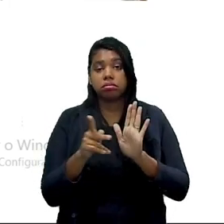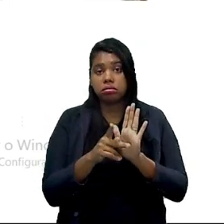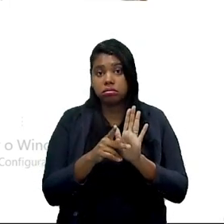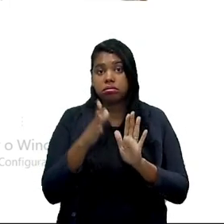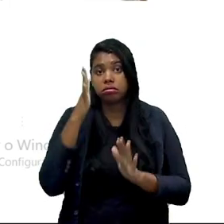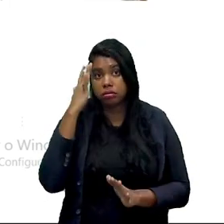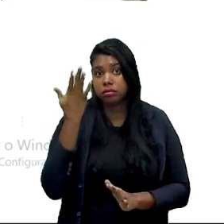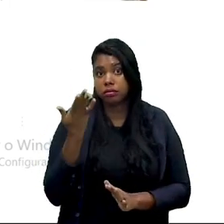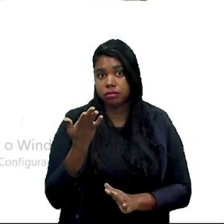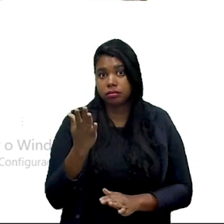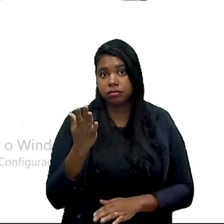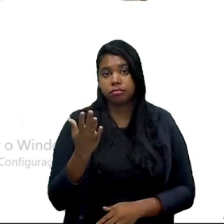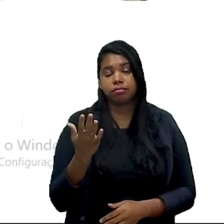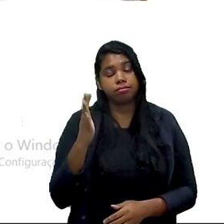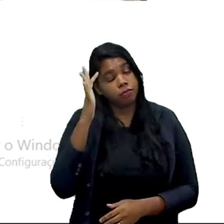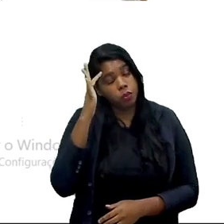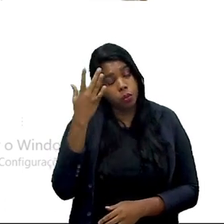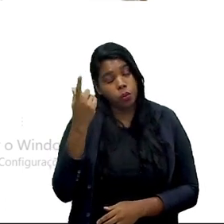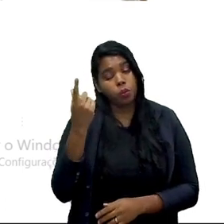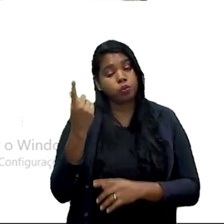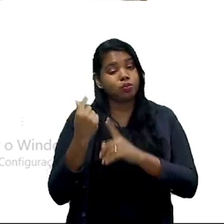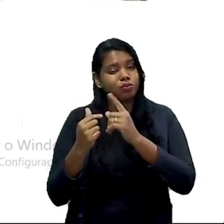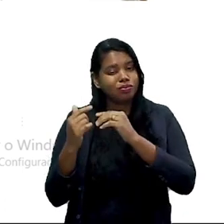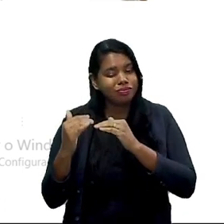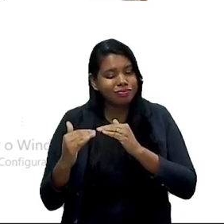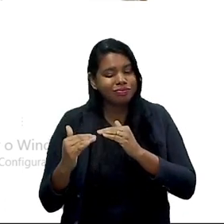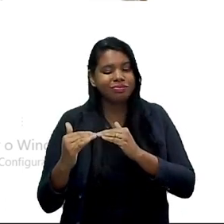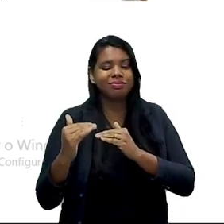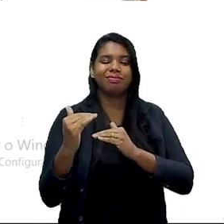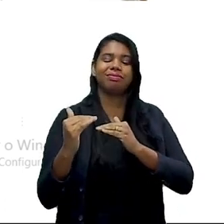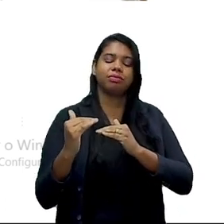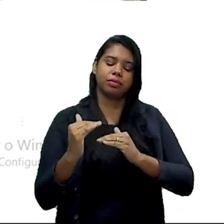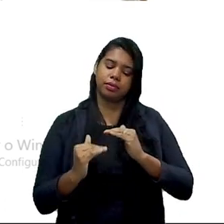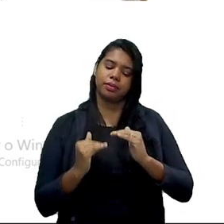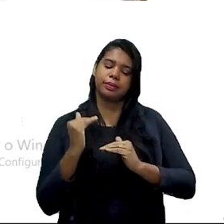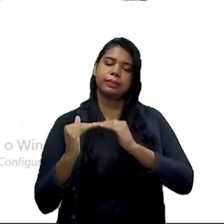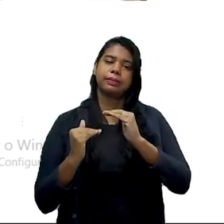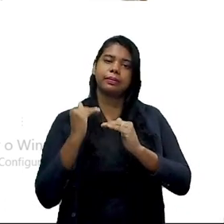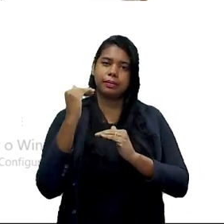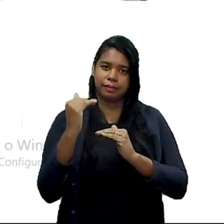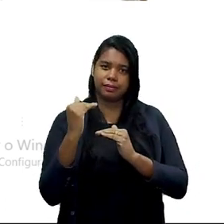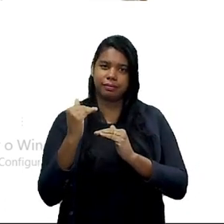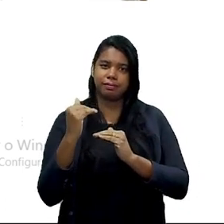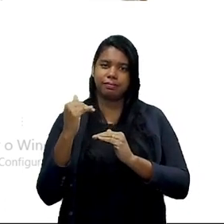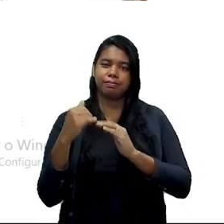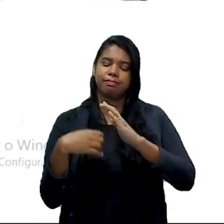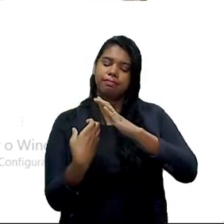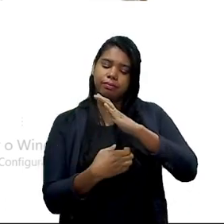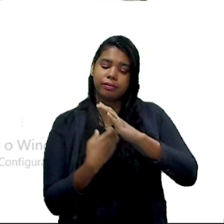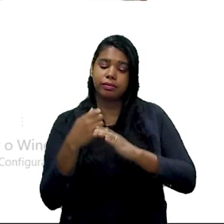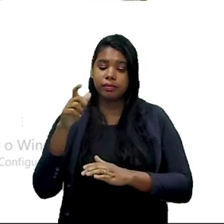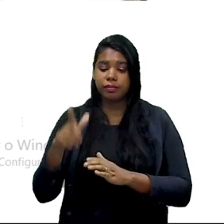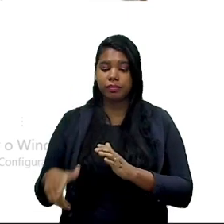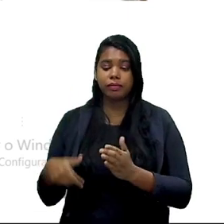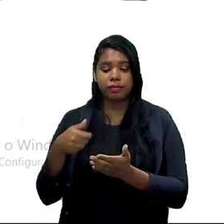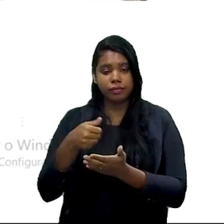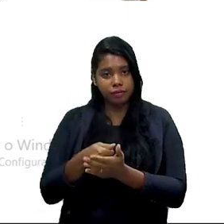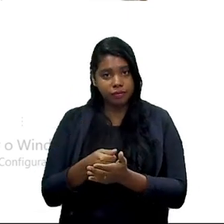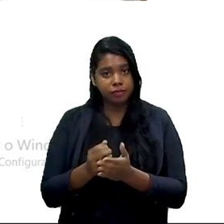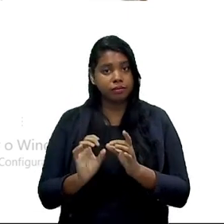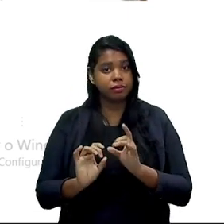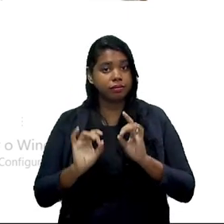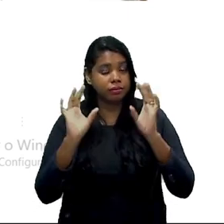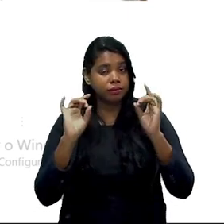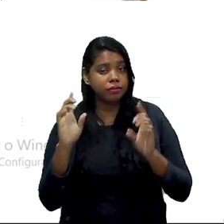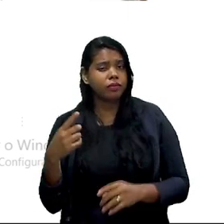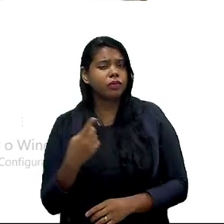gerar resultado ou lucro a partir do desenvolvimento do empreendimento na relação com seus clientes no mercado. E